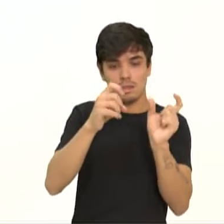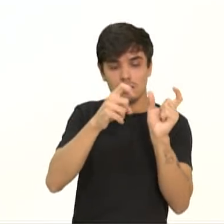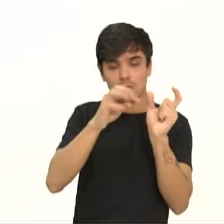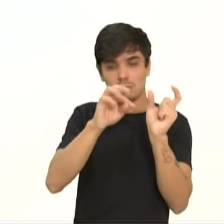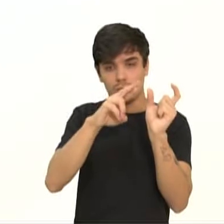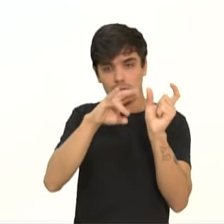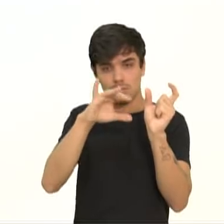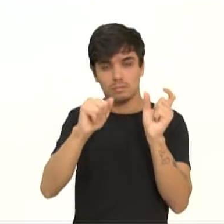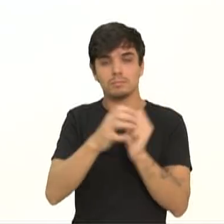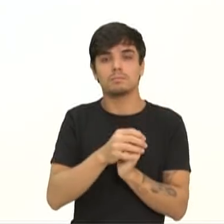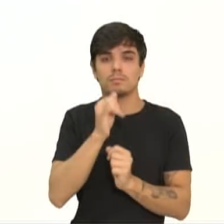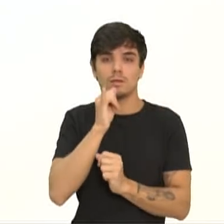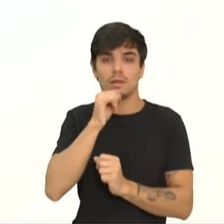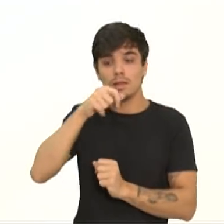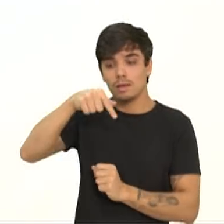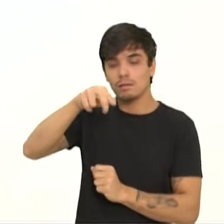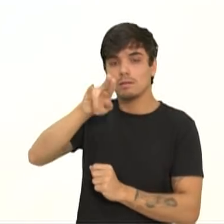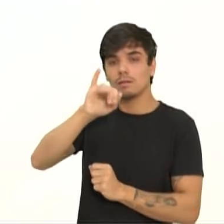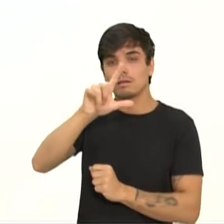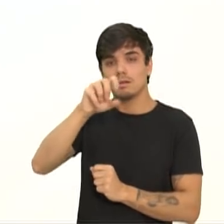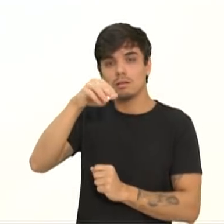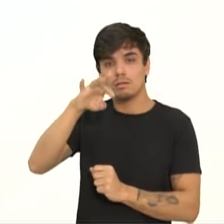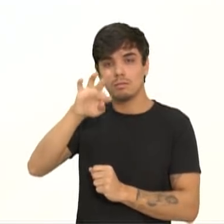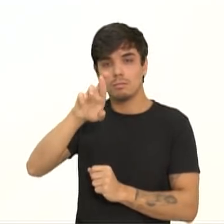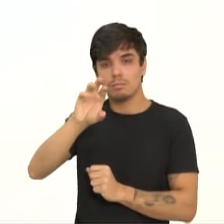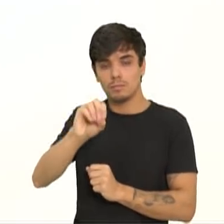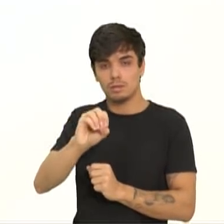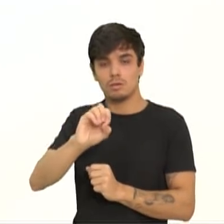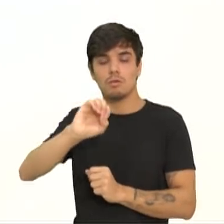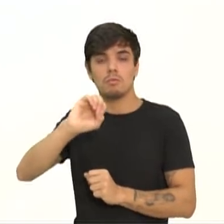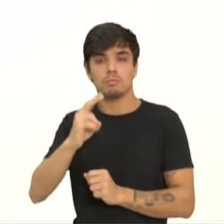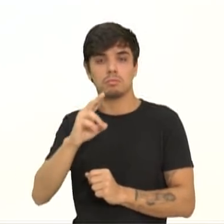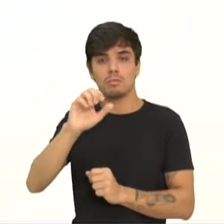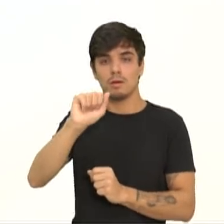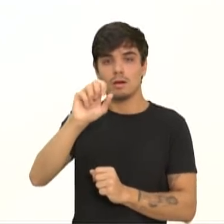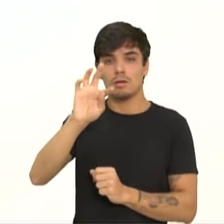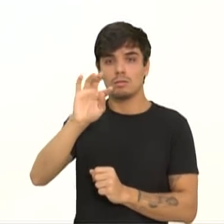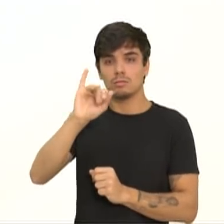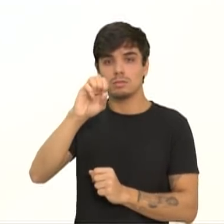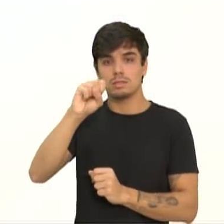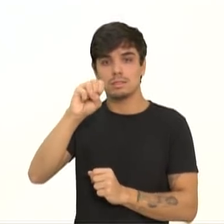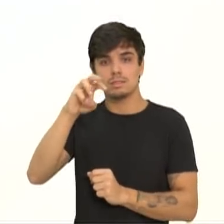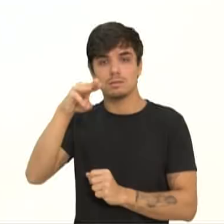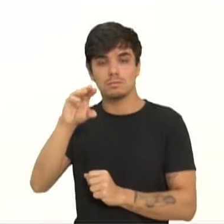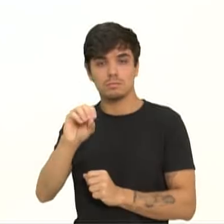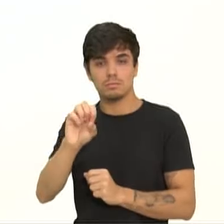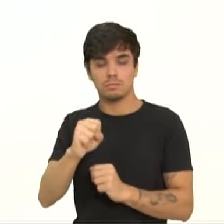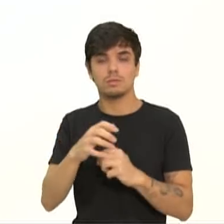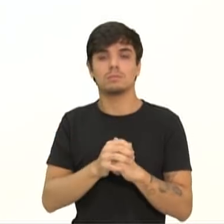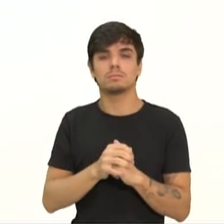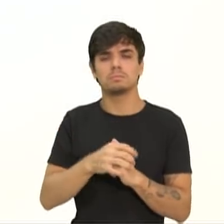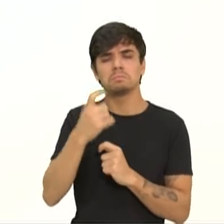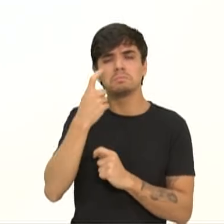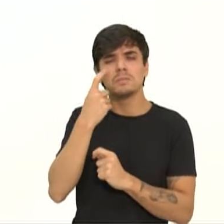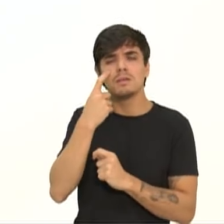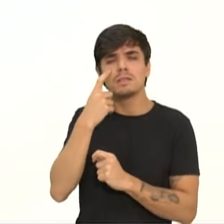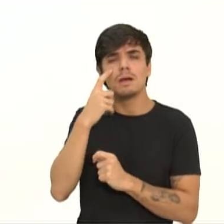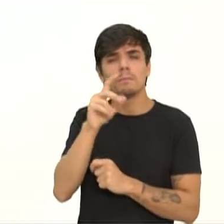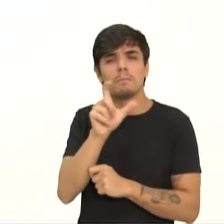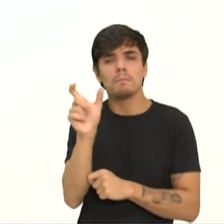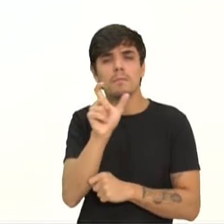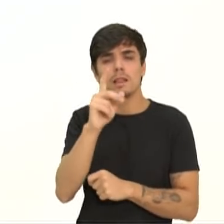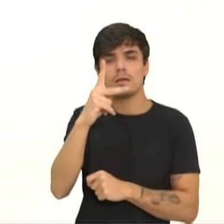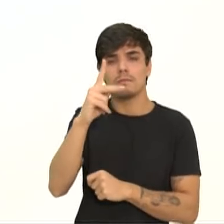Exemplos, quilômetros, altíssimas e árvores. Reparem na palavra árvores, para nós vermos essa questão